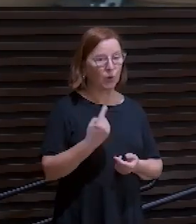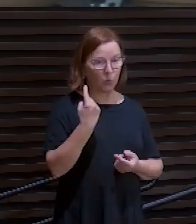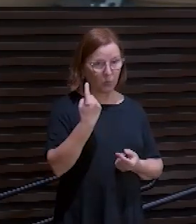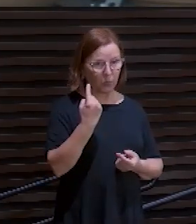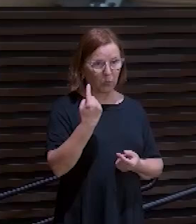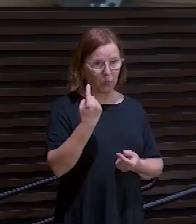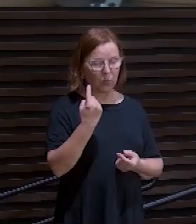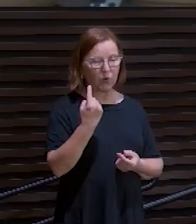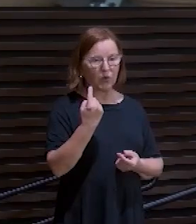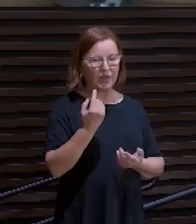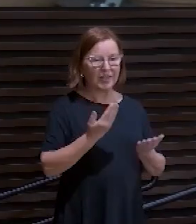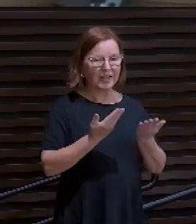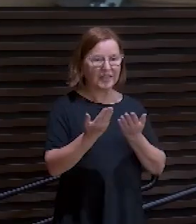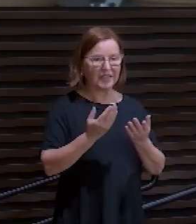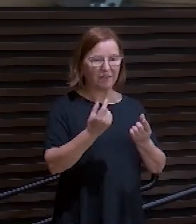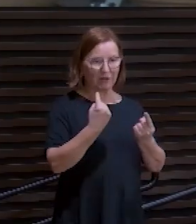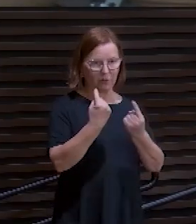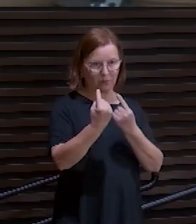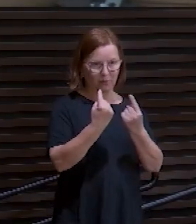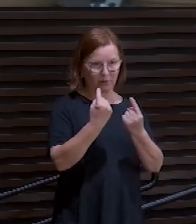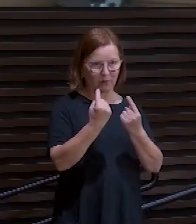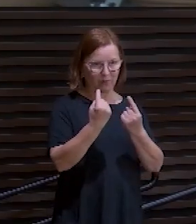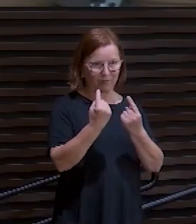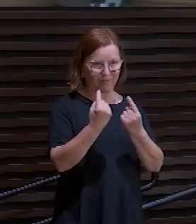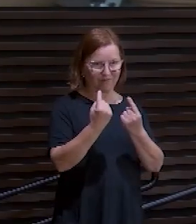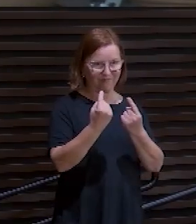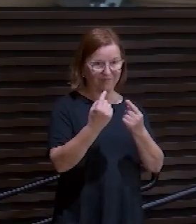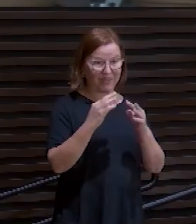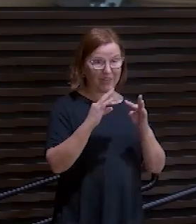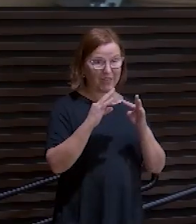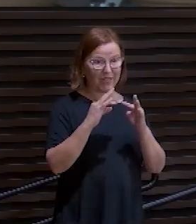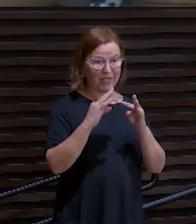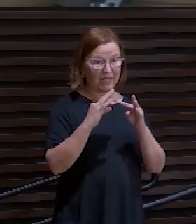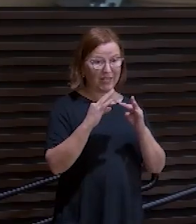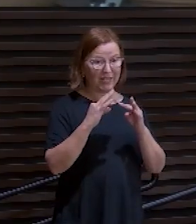outro e todos servindo ao Senhor.